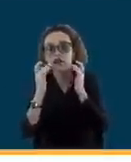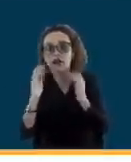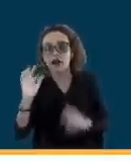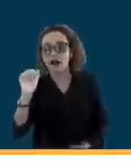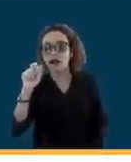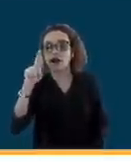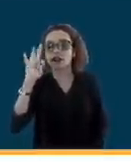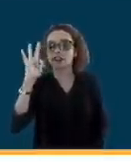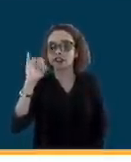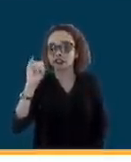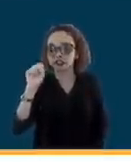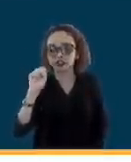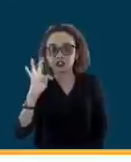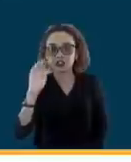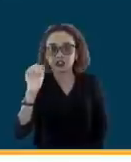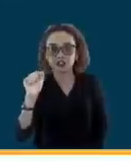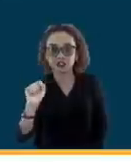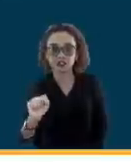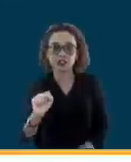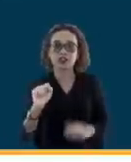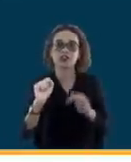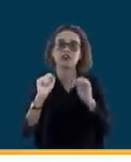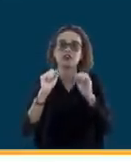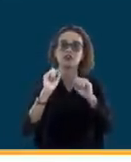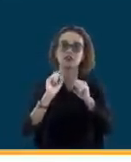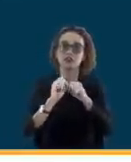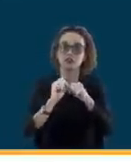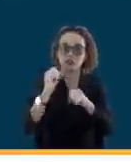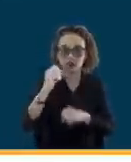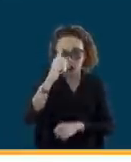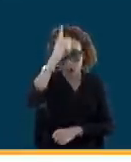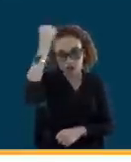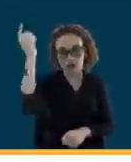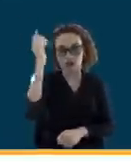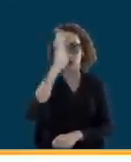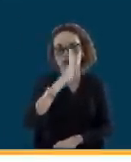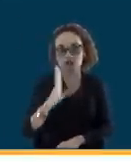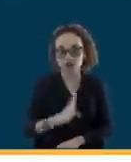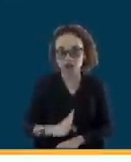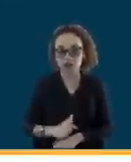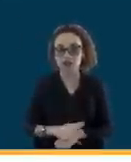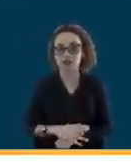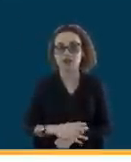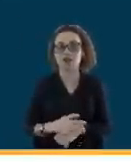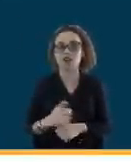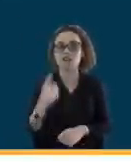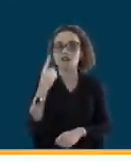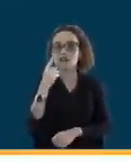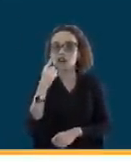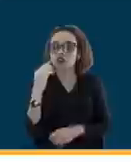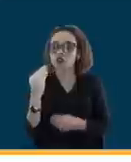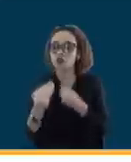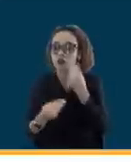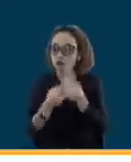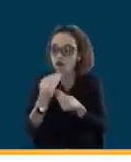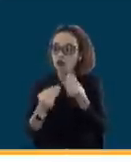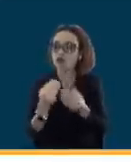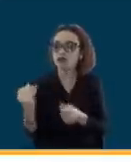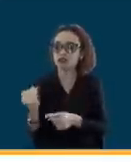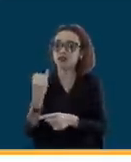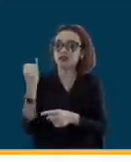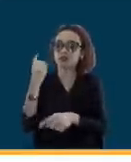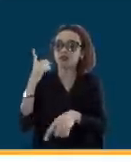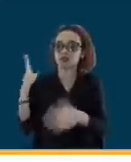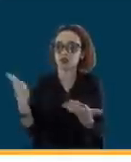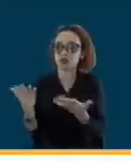pelos seus técnicos, pela criação brasileira, e ver como isso ganhou relevância nesse momento em que todo